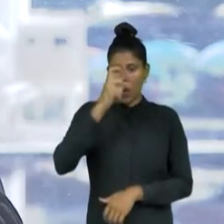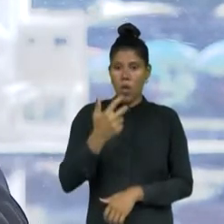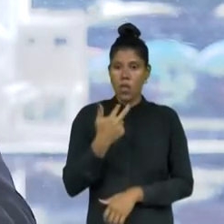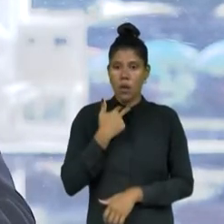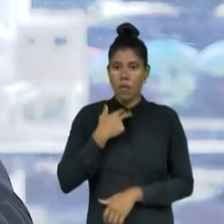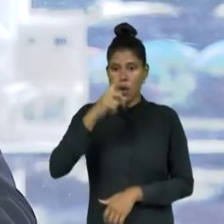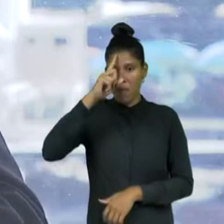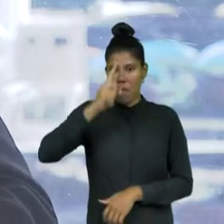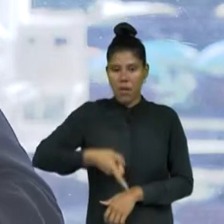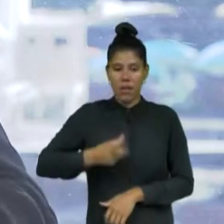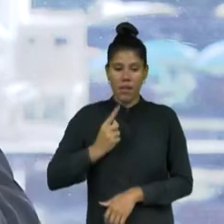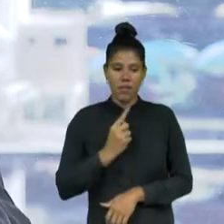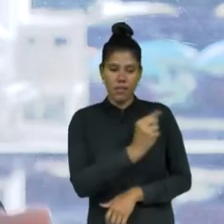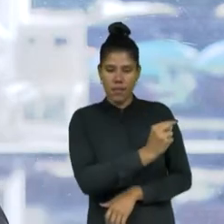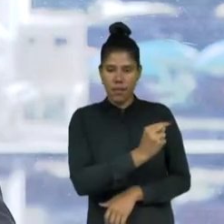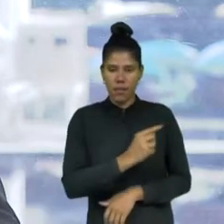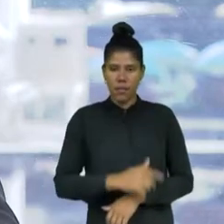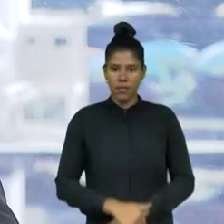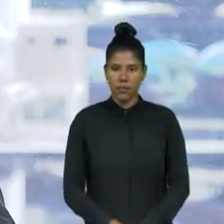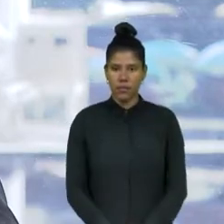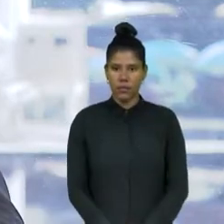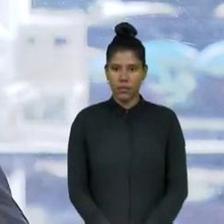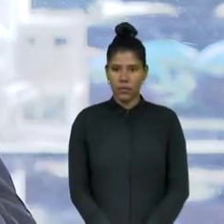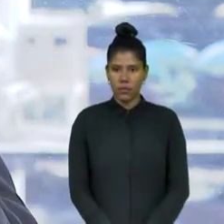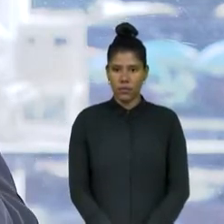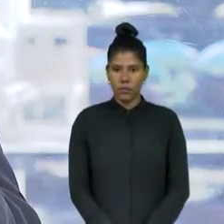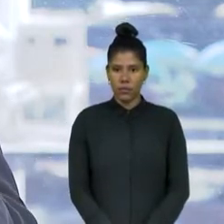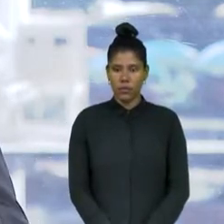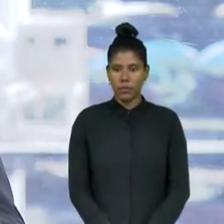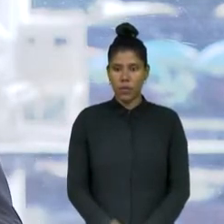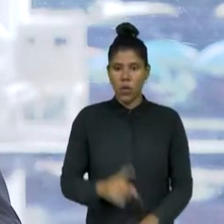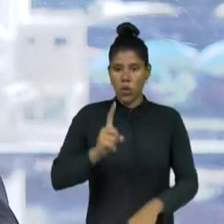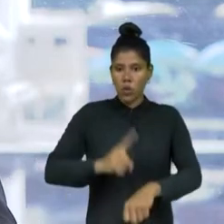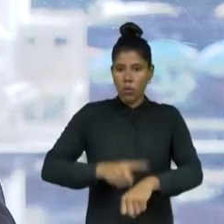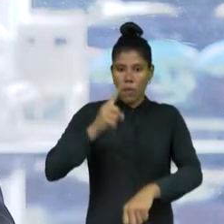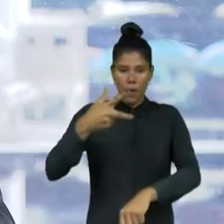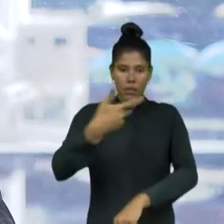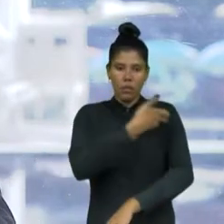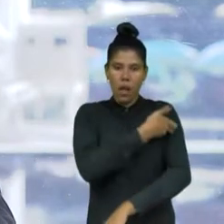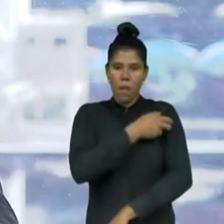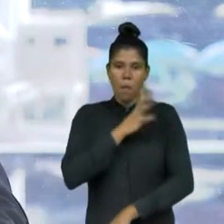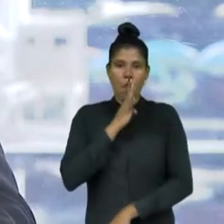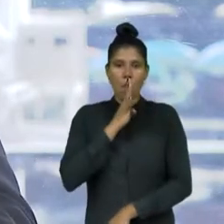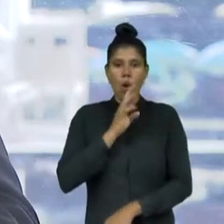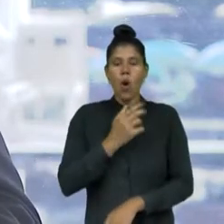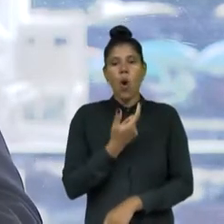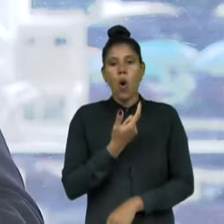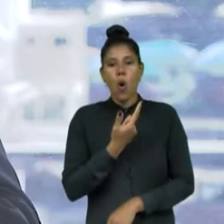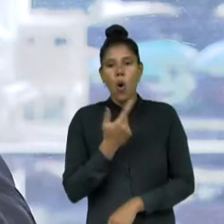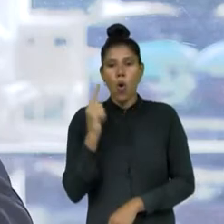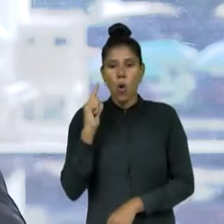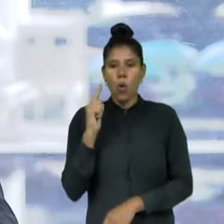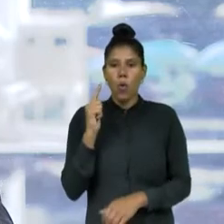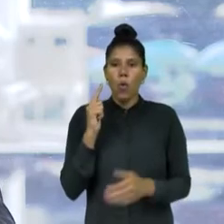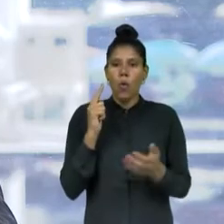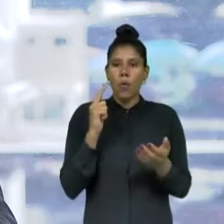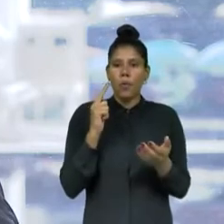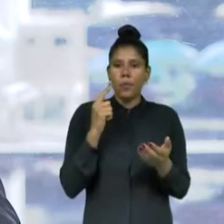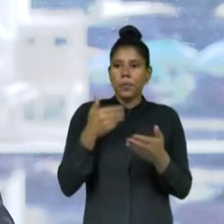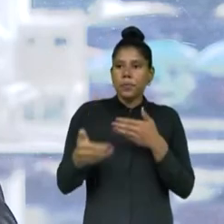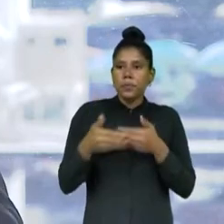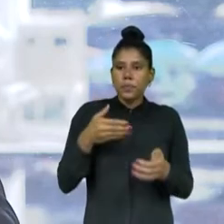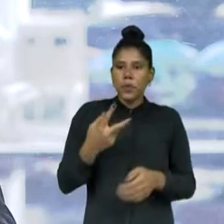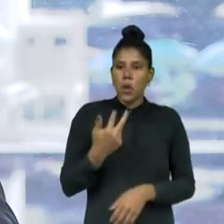de parto durante a aplicação da anestesia, por exemplo, ou em qualquer situação. O impedimento ao acompanhante